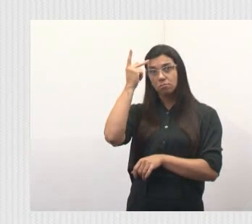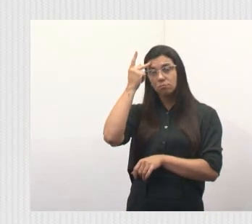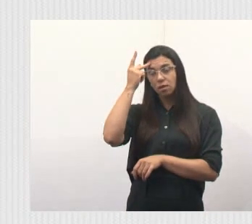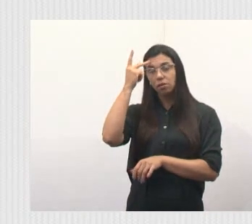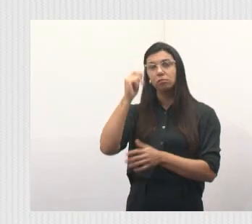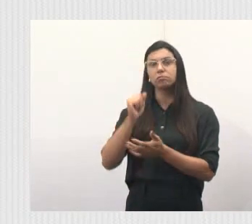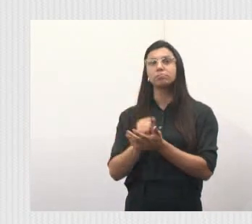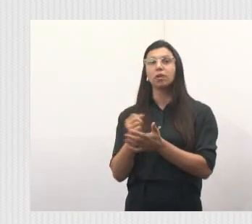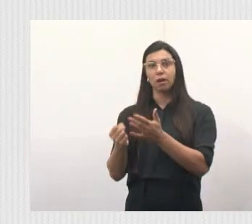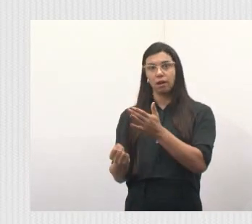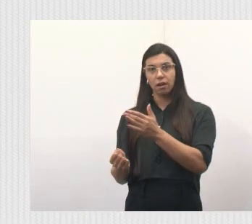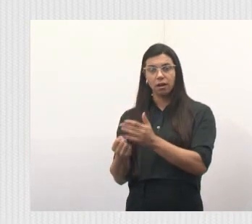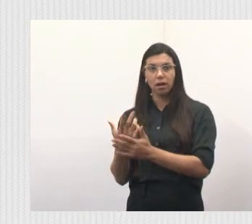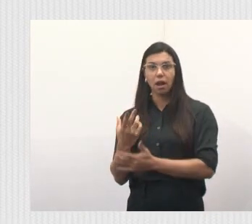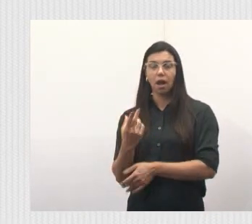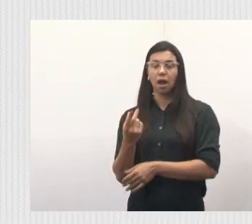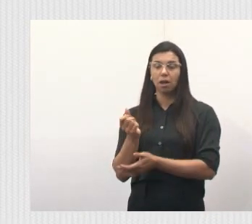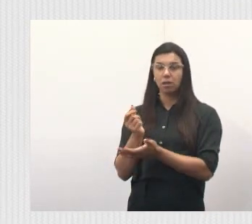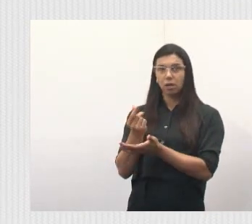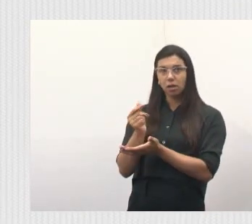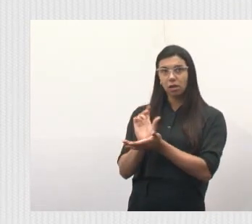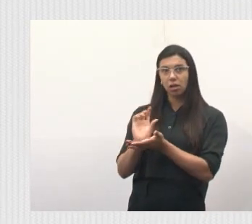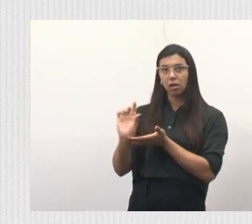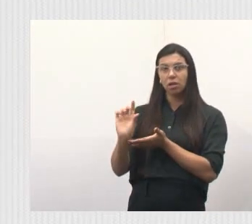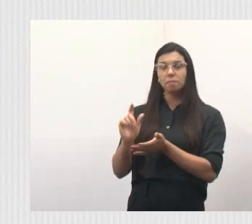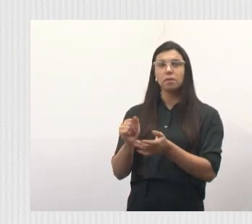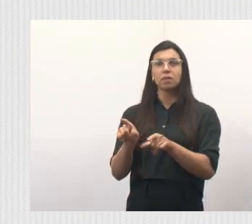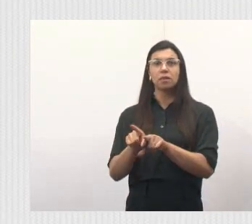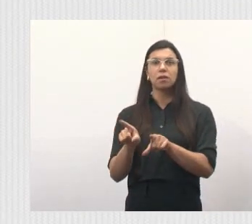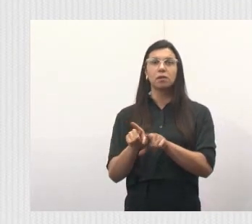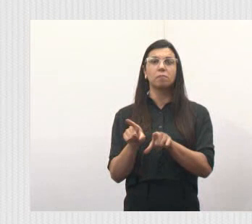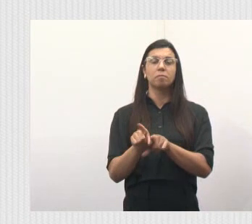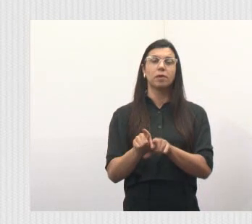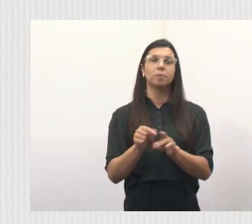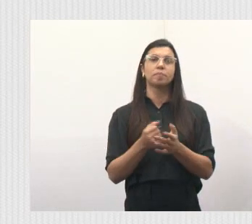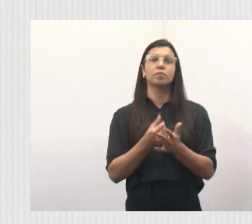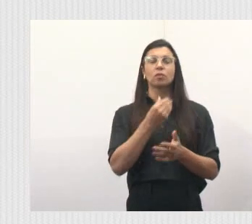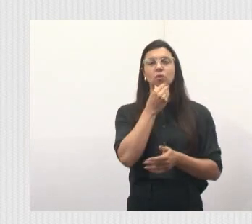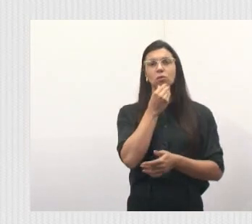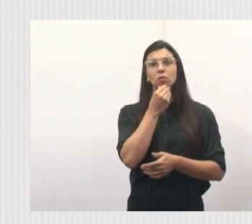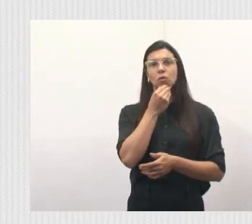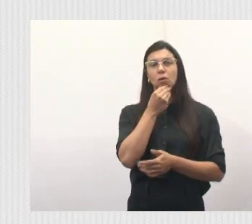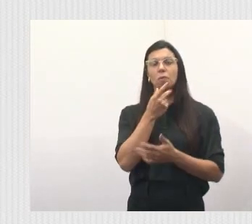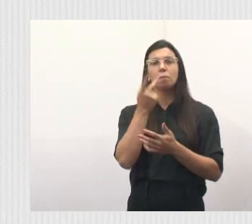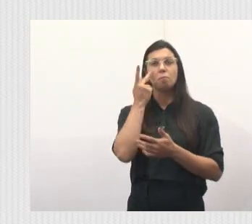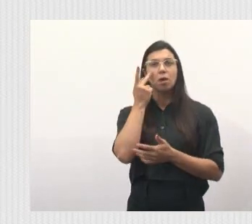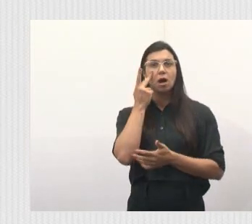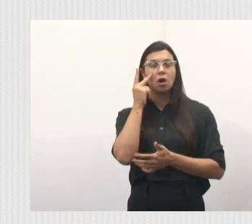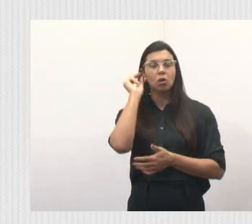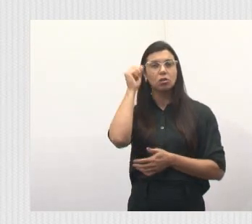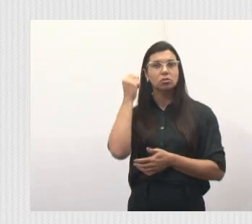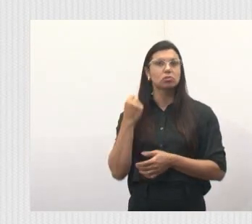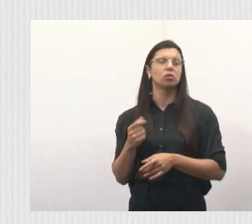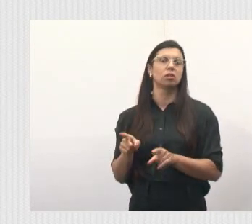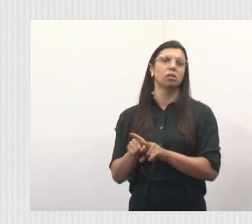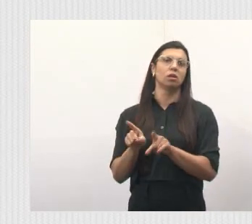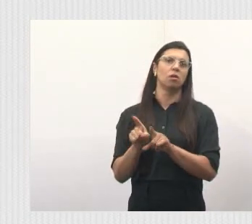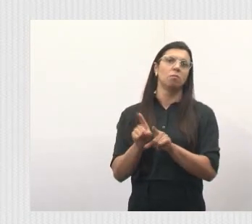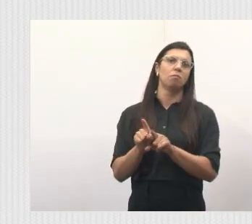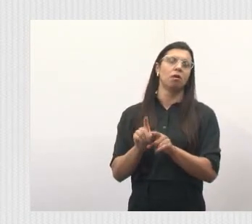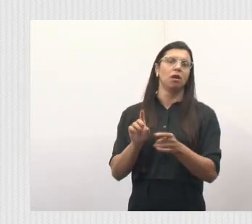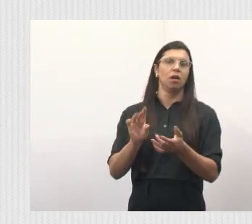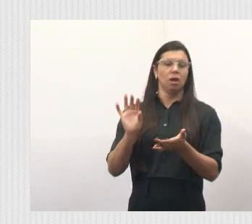intermédio do deputado André do Prado, inclusive, né, o Paulinho e Sônia, assinamos juntos essa solicitação e